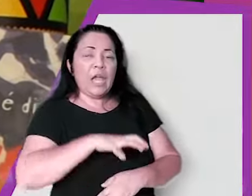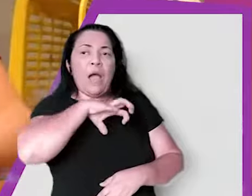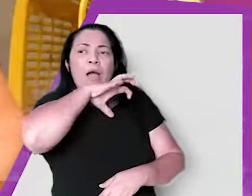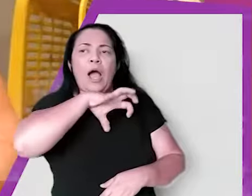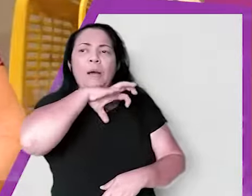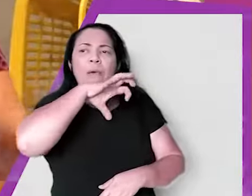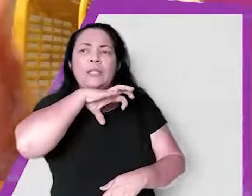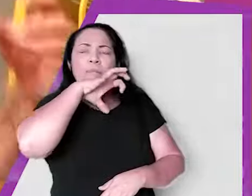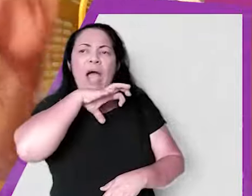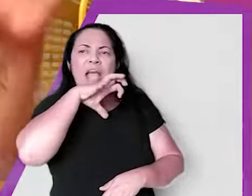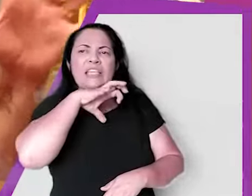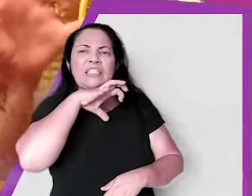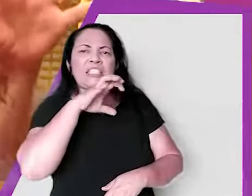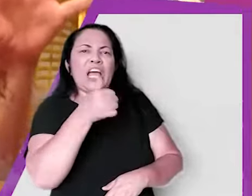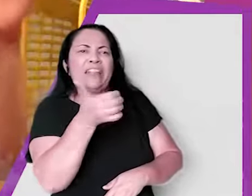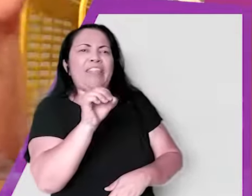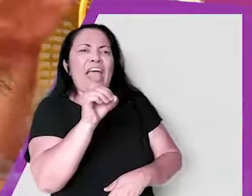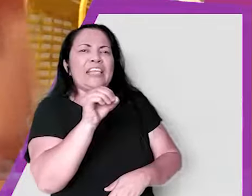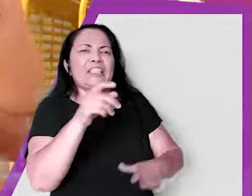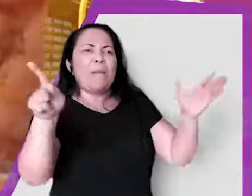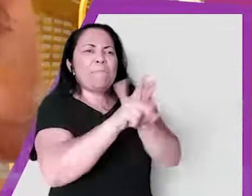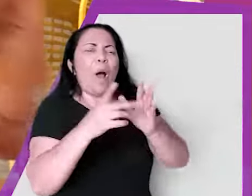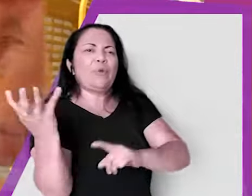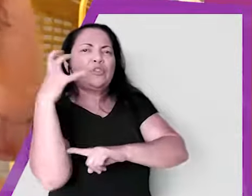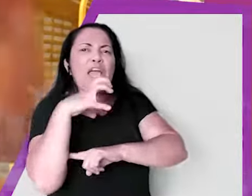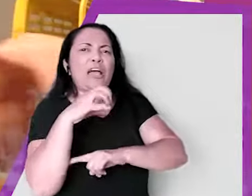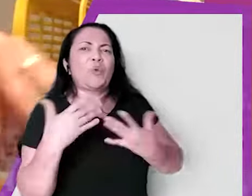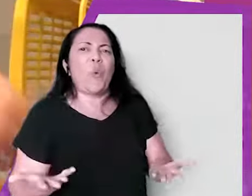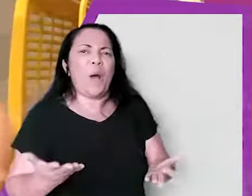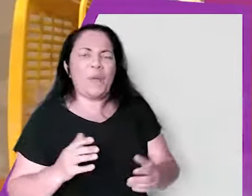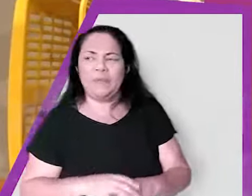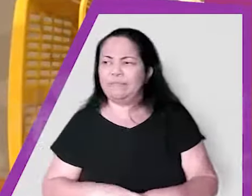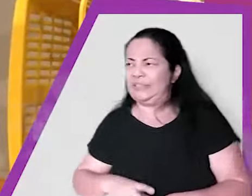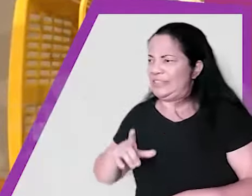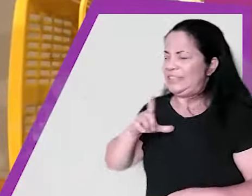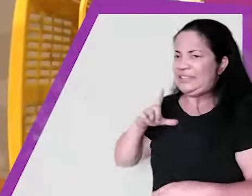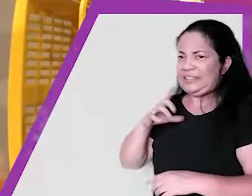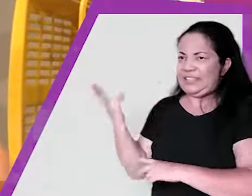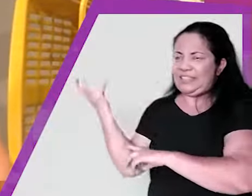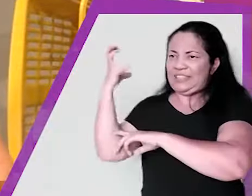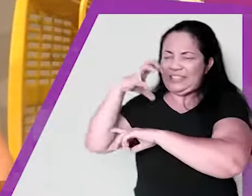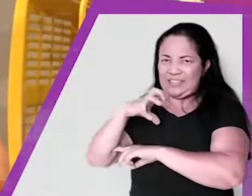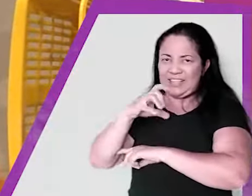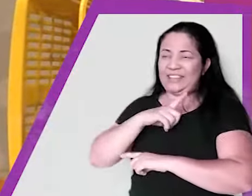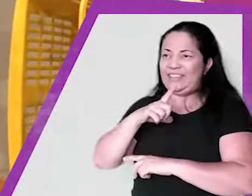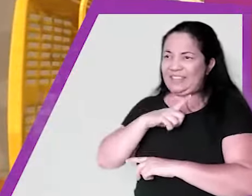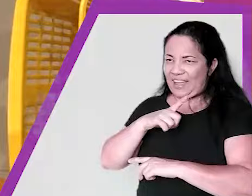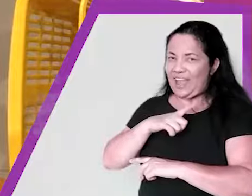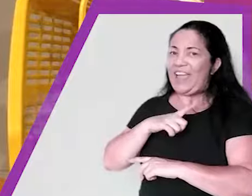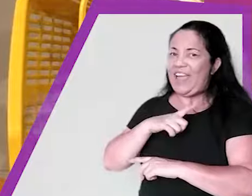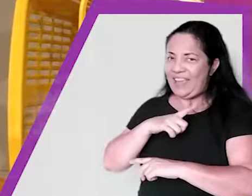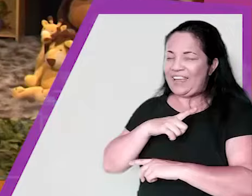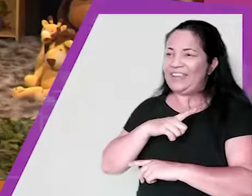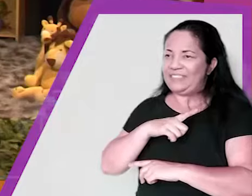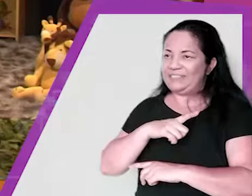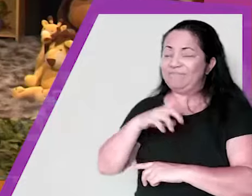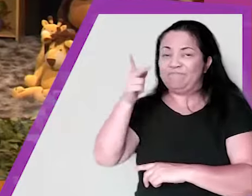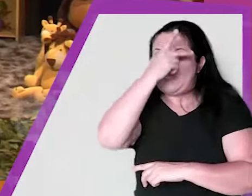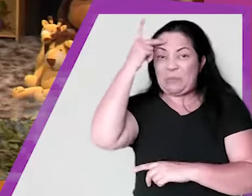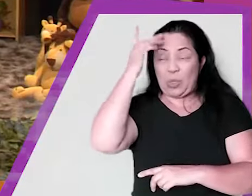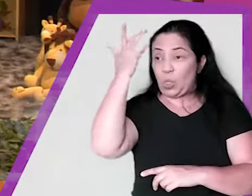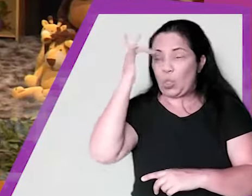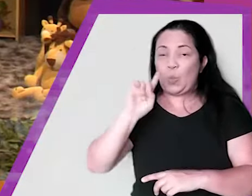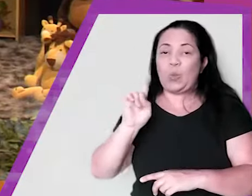é quais são pelo menos 10 bichos típicos do Cerrado? Vamos lá, hein? Ó, o Cerrado